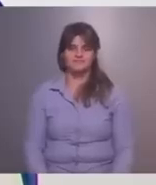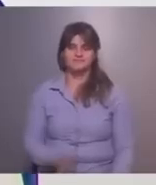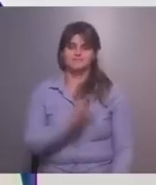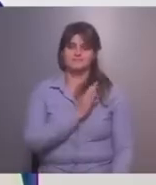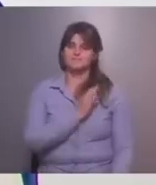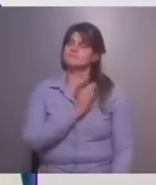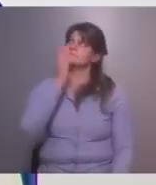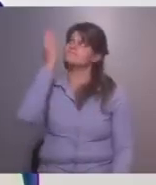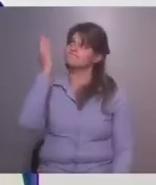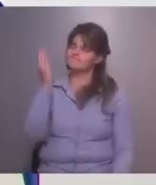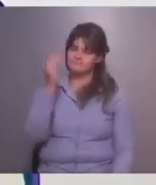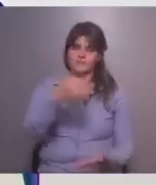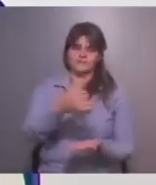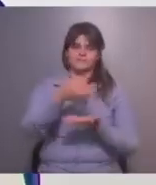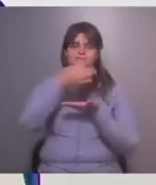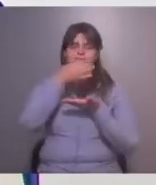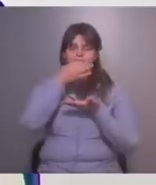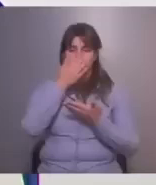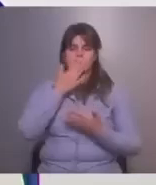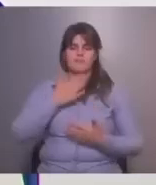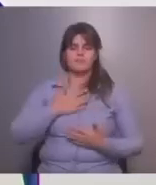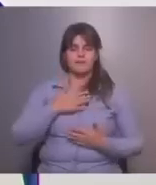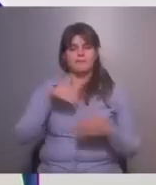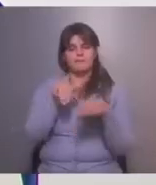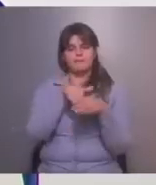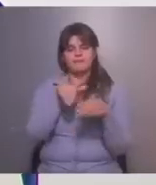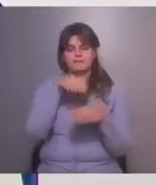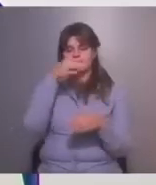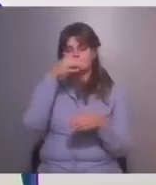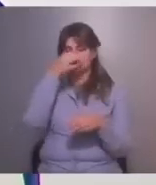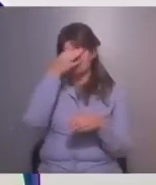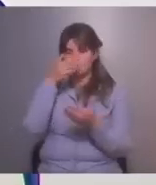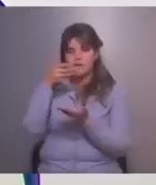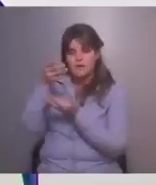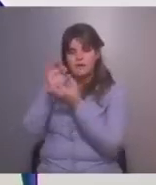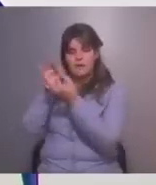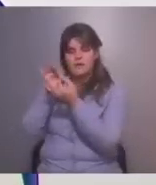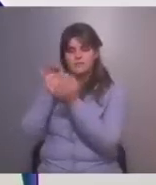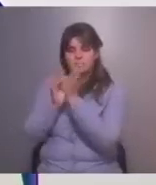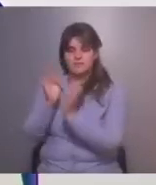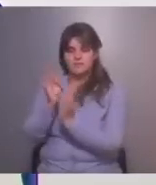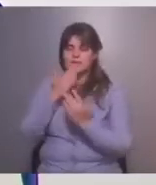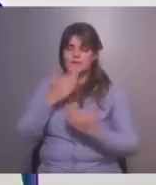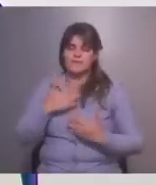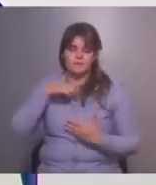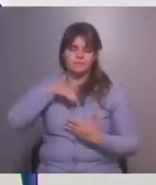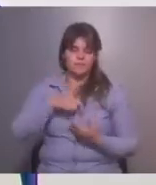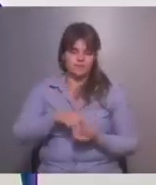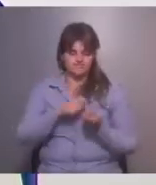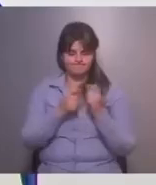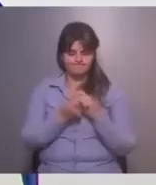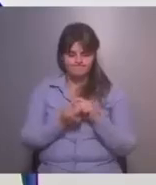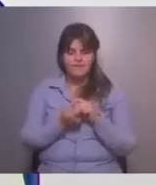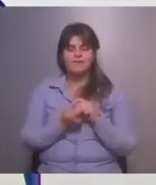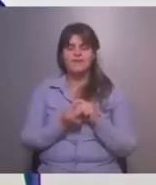Senhor, que neste sacramento nos fizestes participar mais intimamente no mistério de Cristo, transformai-nos à sua imagem na